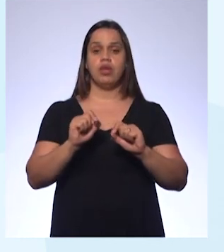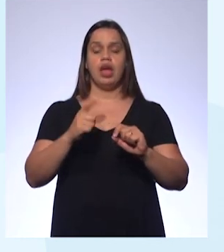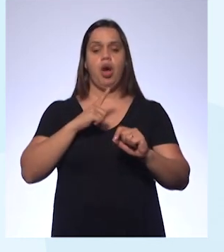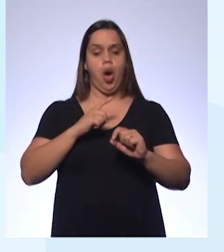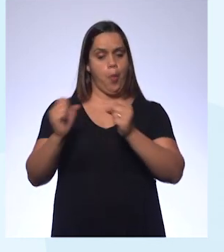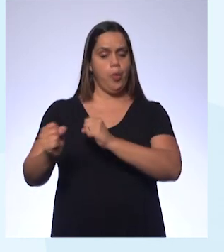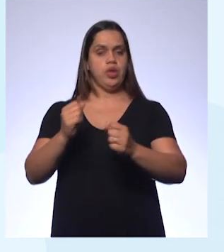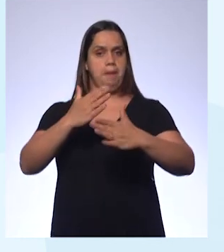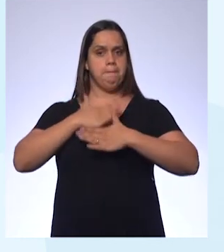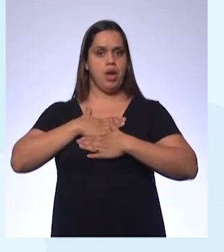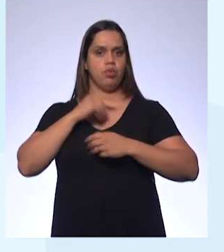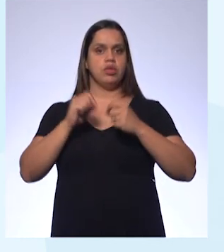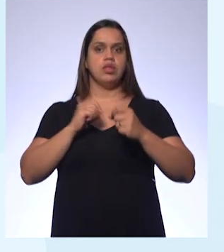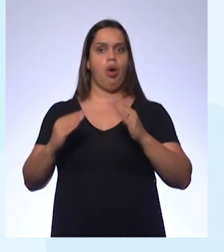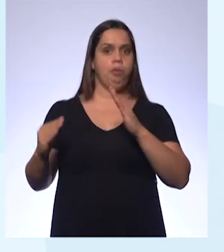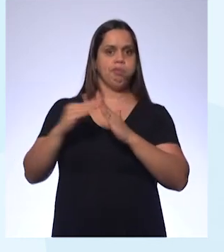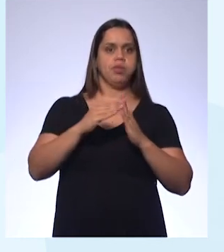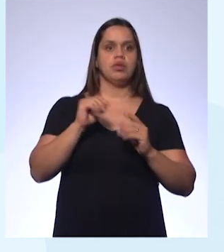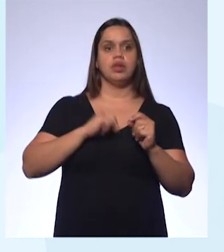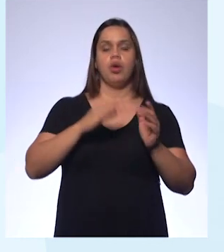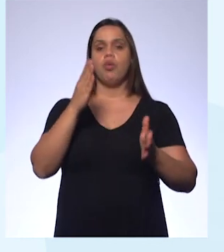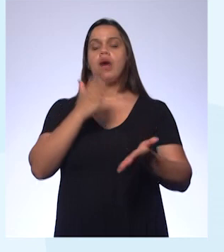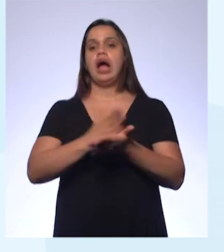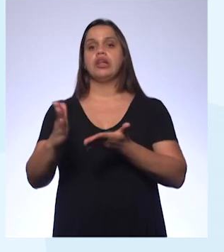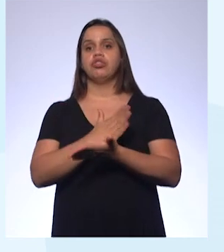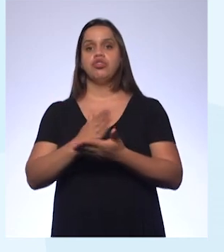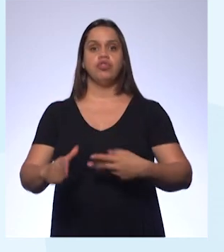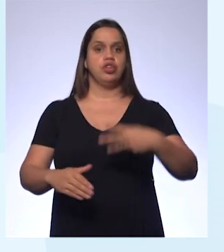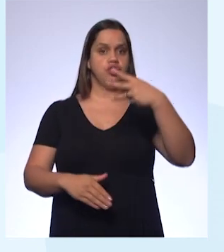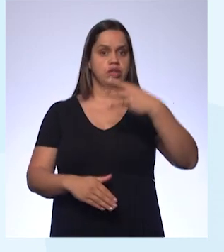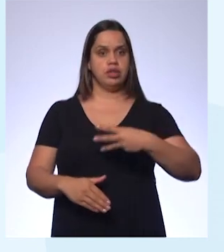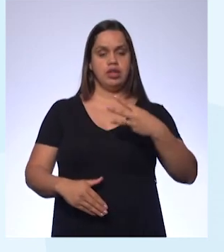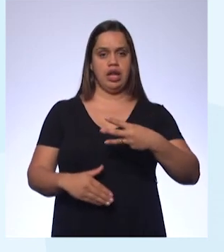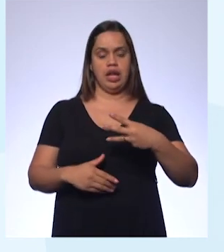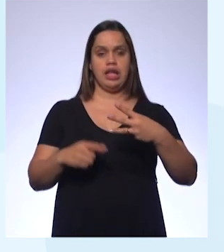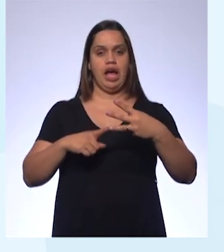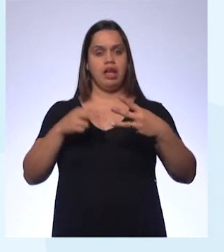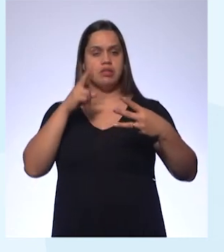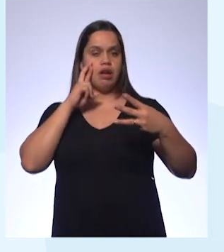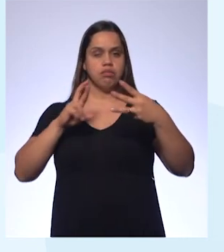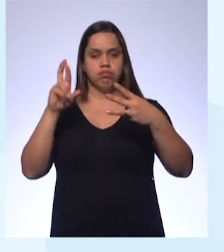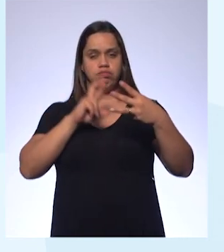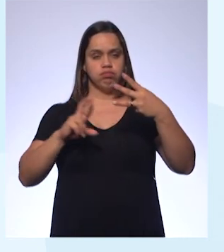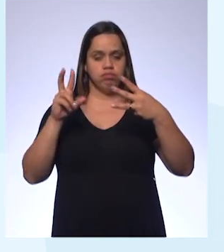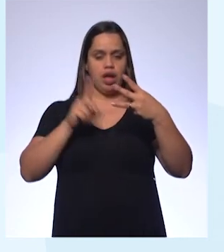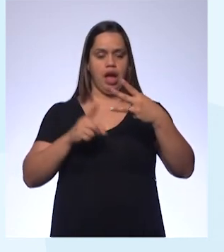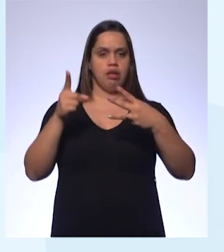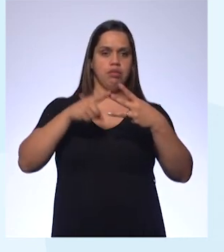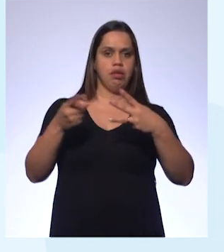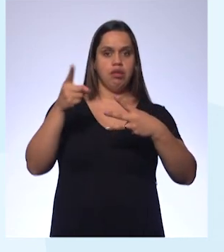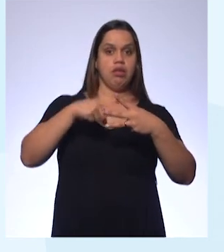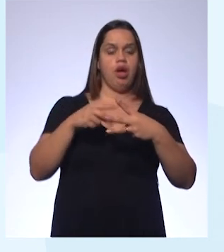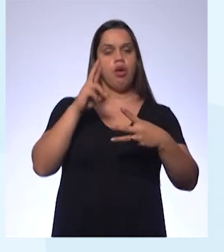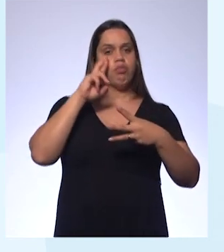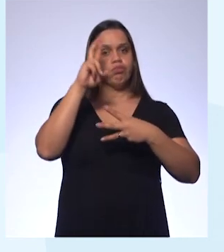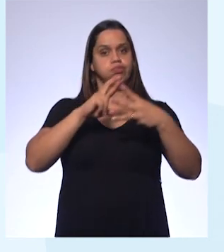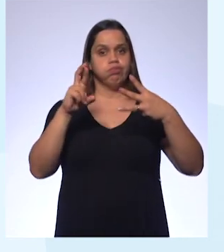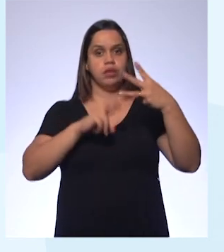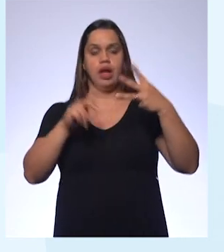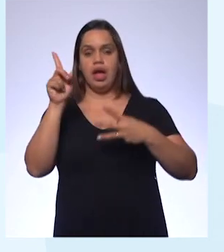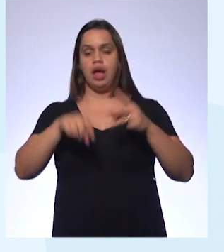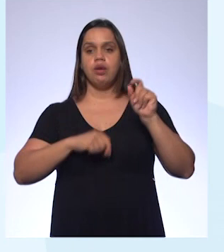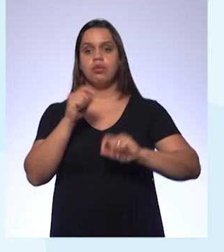dele. Então, divide-se em 3 instâncias, uma fiscaliza a outra. Uma das inspirações aí